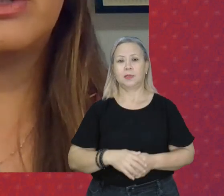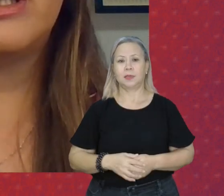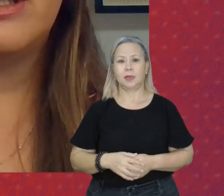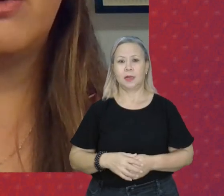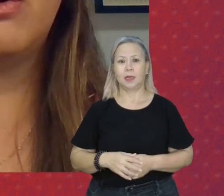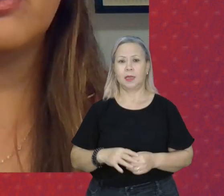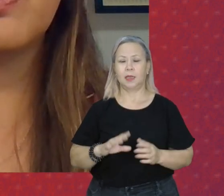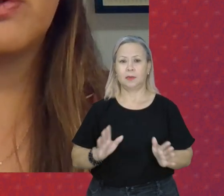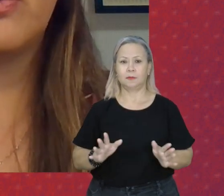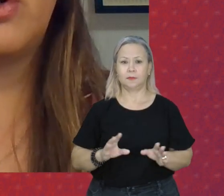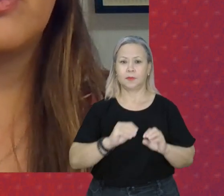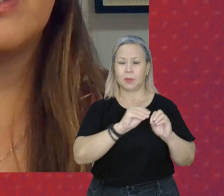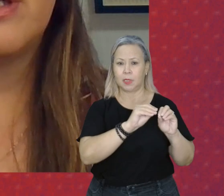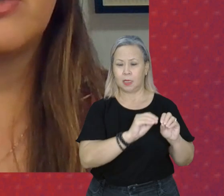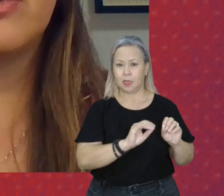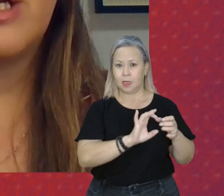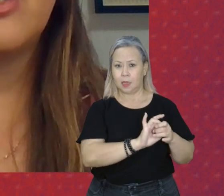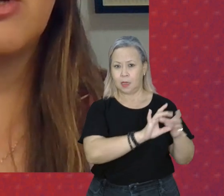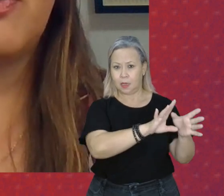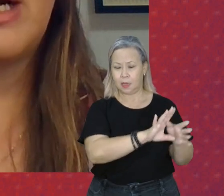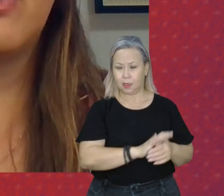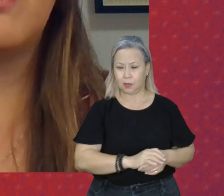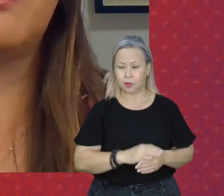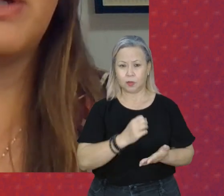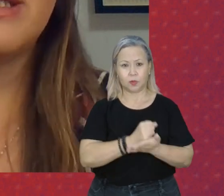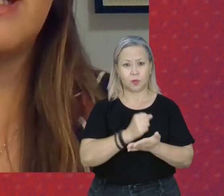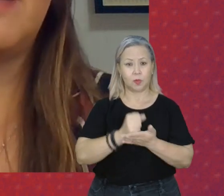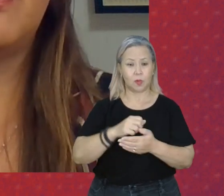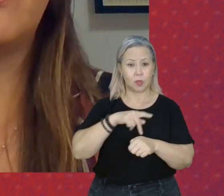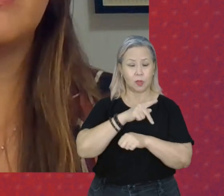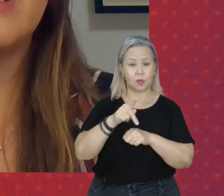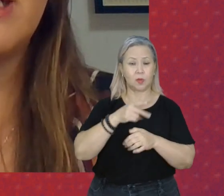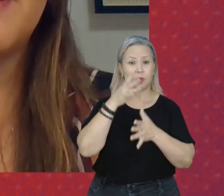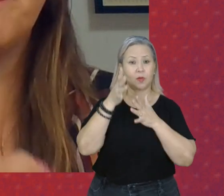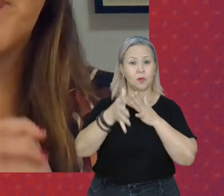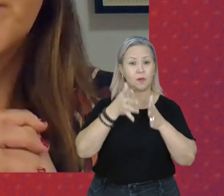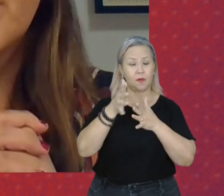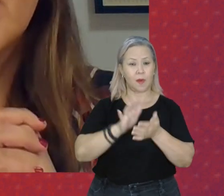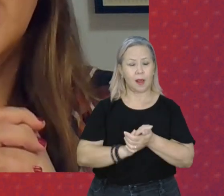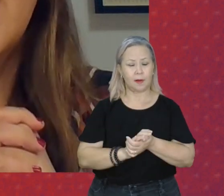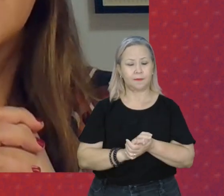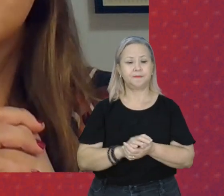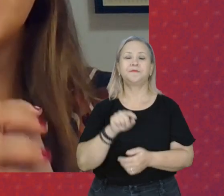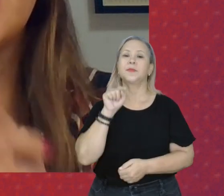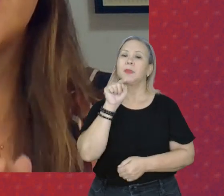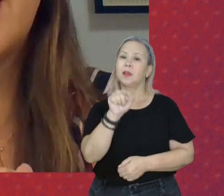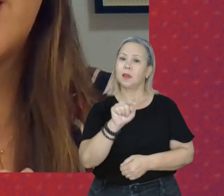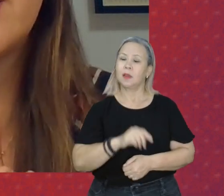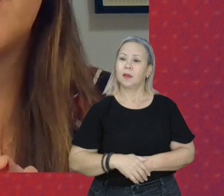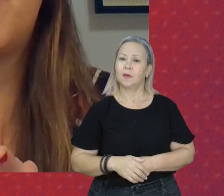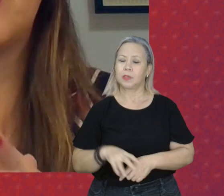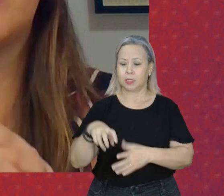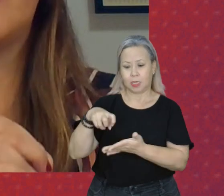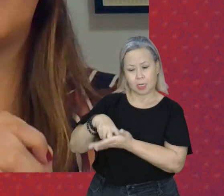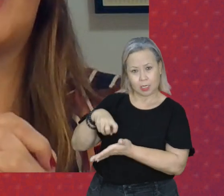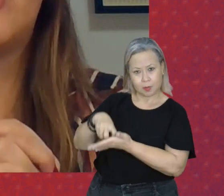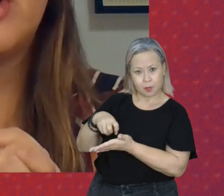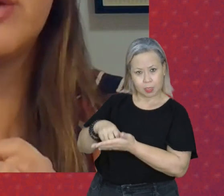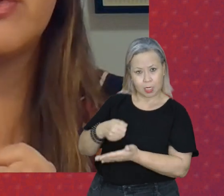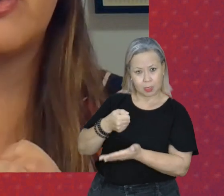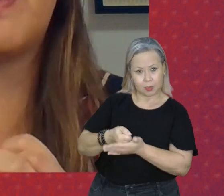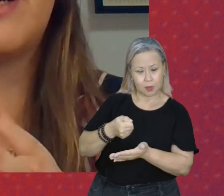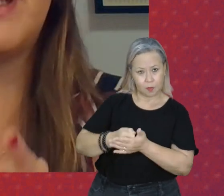considerar o que outros protocolos internacionais já falam, como, por exemplo, as penalidades impostas